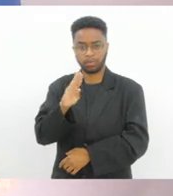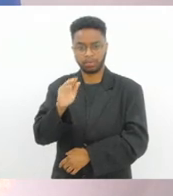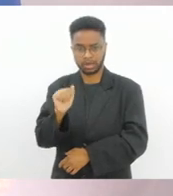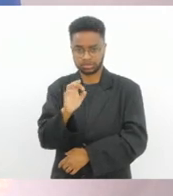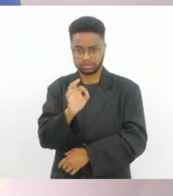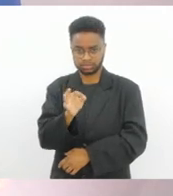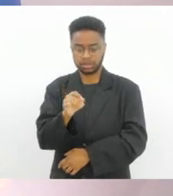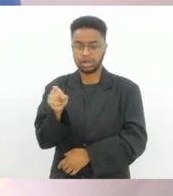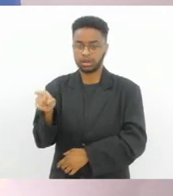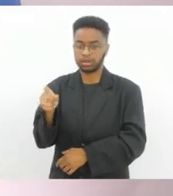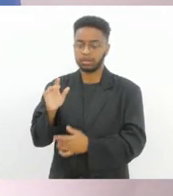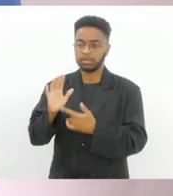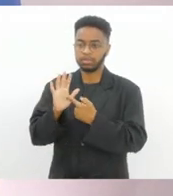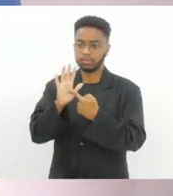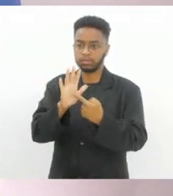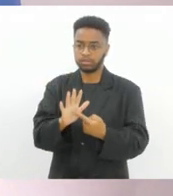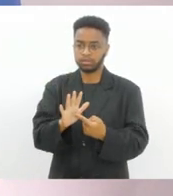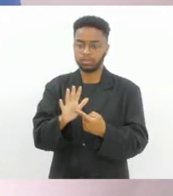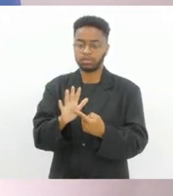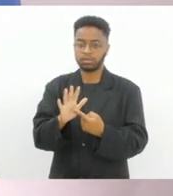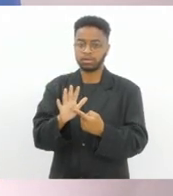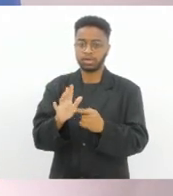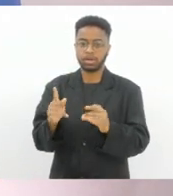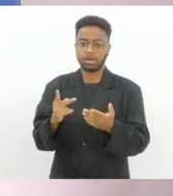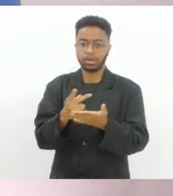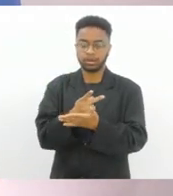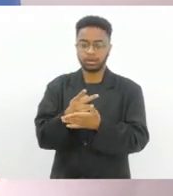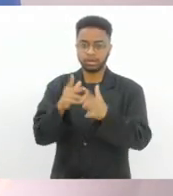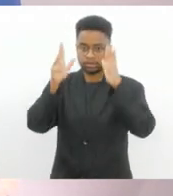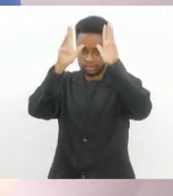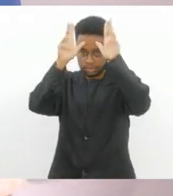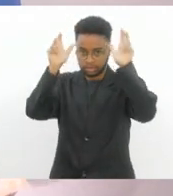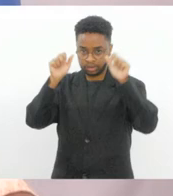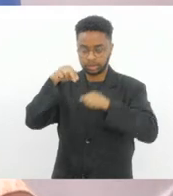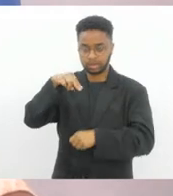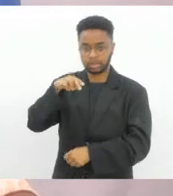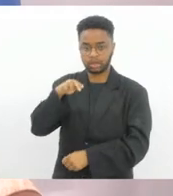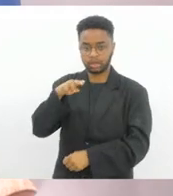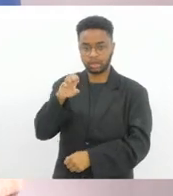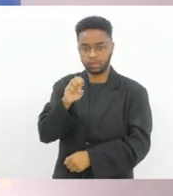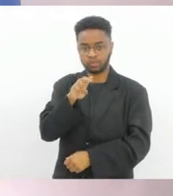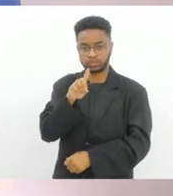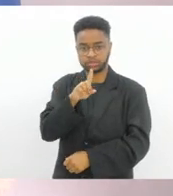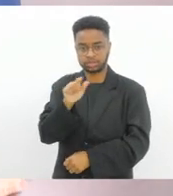isso, que trouxe aqui da situação da cacique Neuza Guarani, que tentou fazer